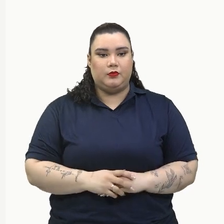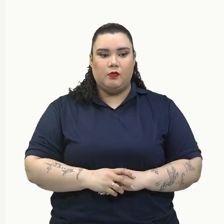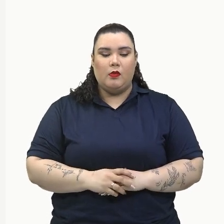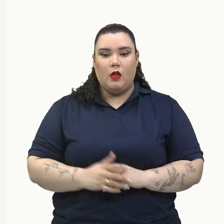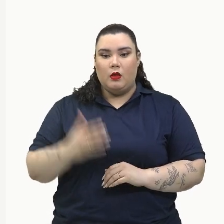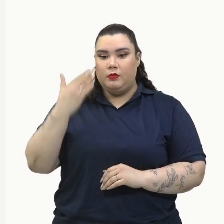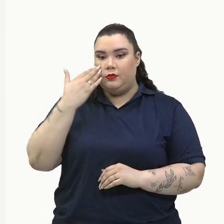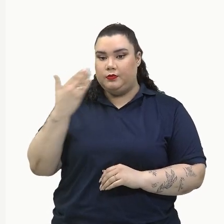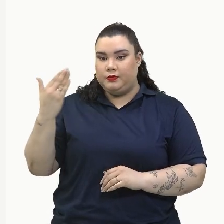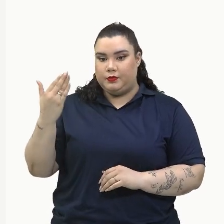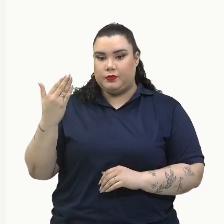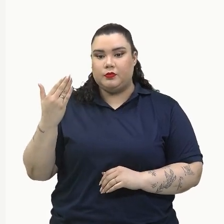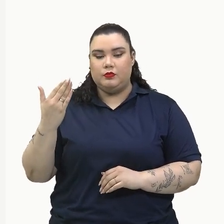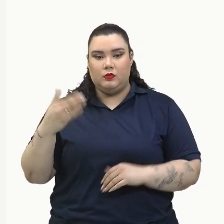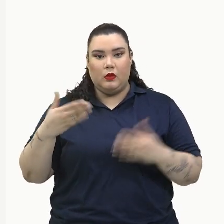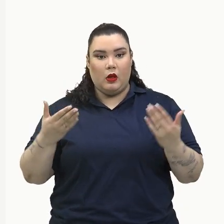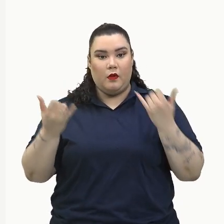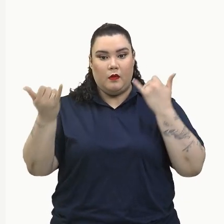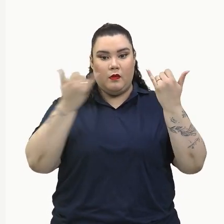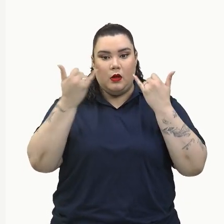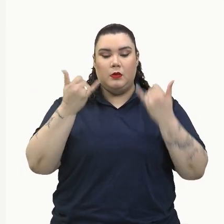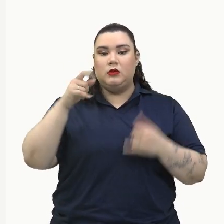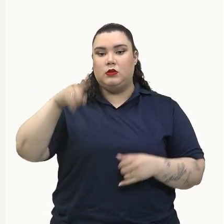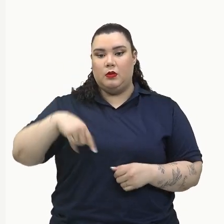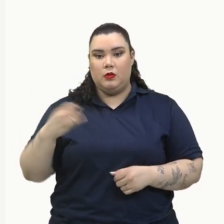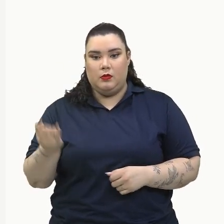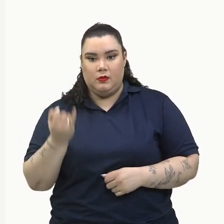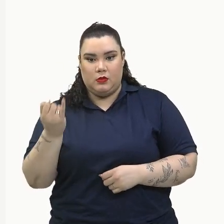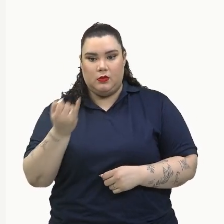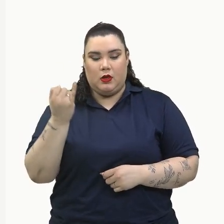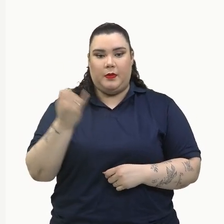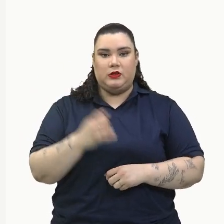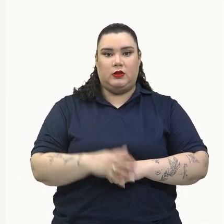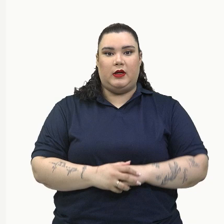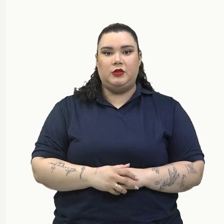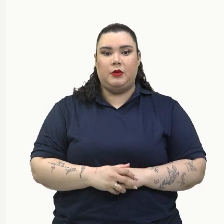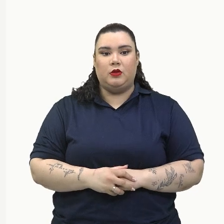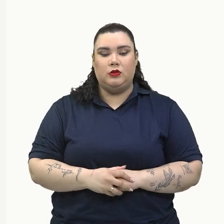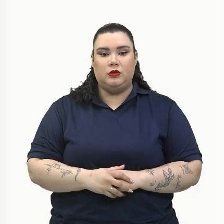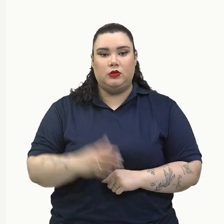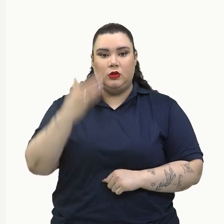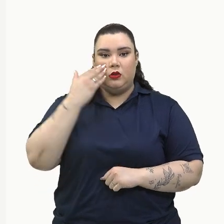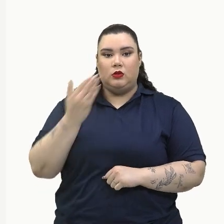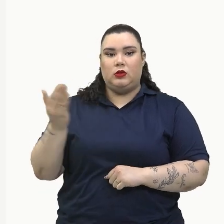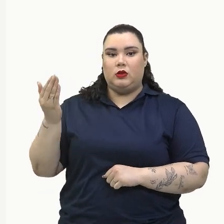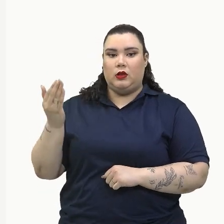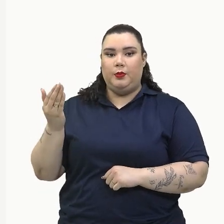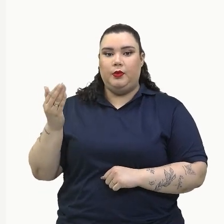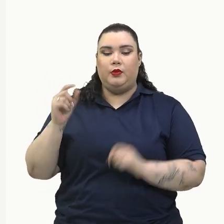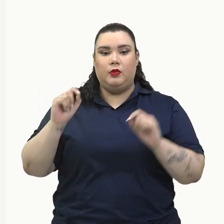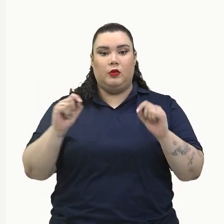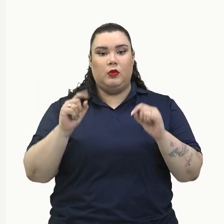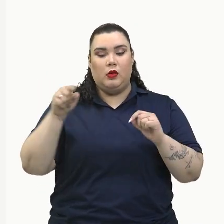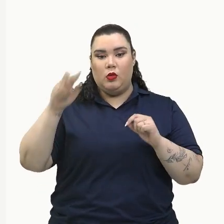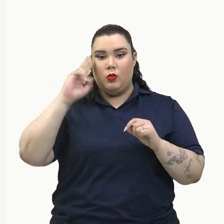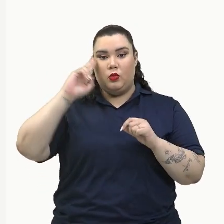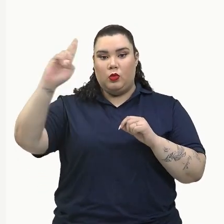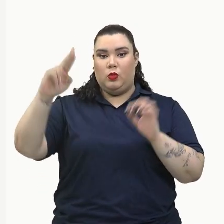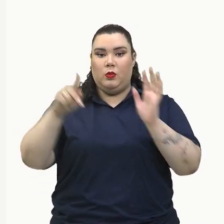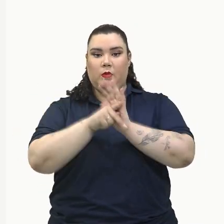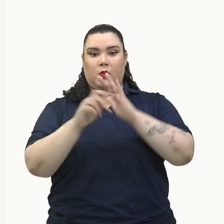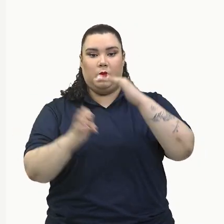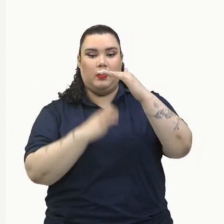importante, essa informação aqui. Ok. Aí vem um comando. O gerente da empresa deseja